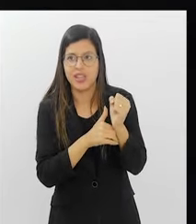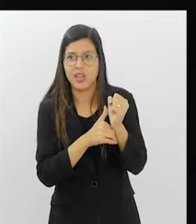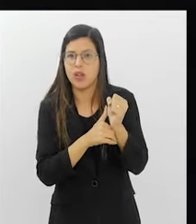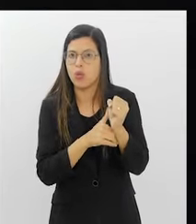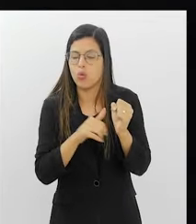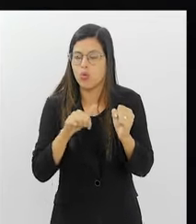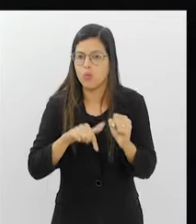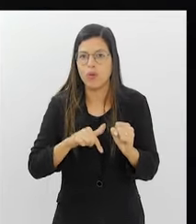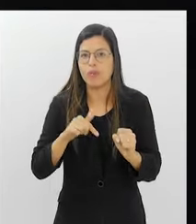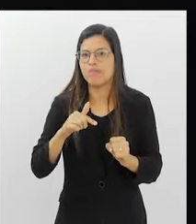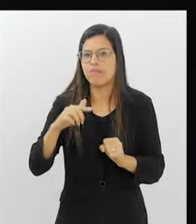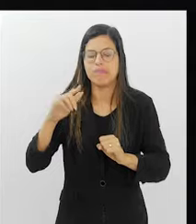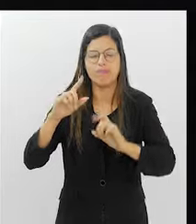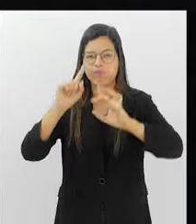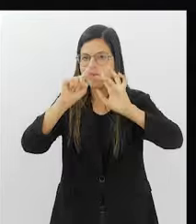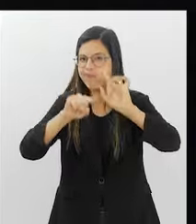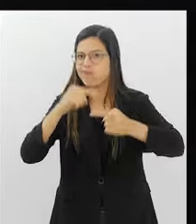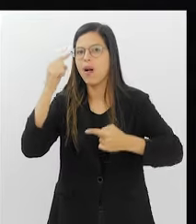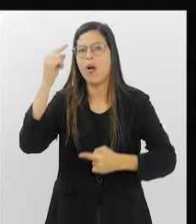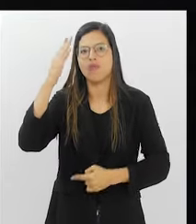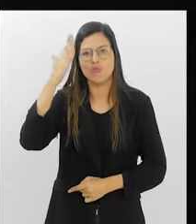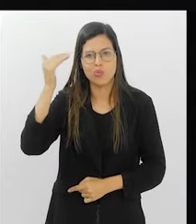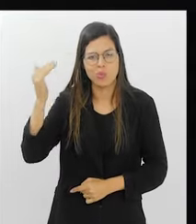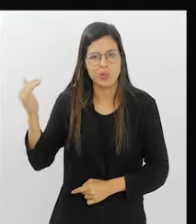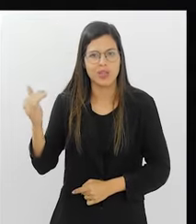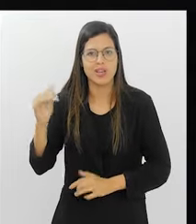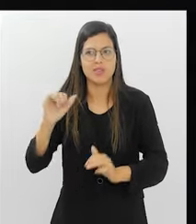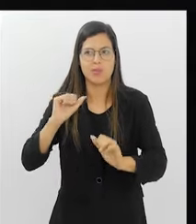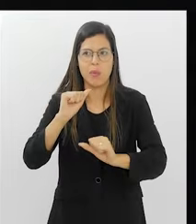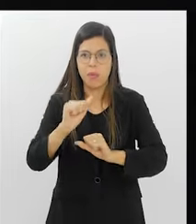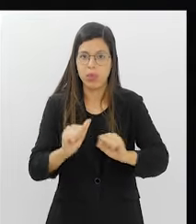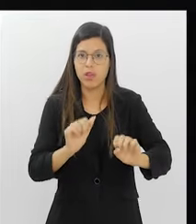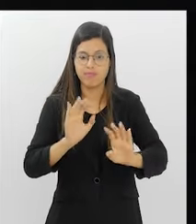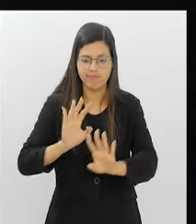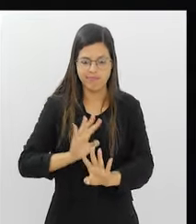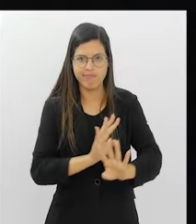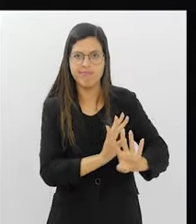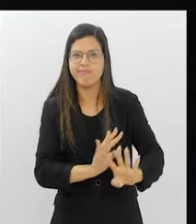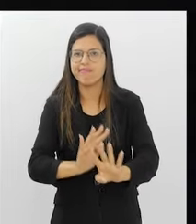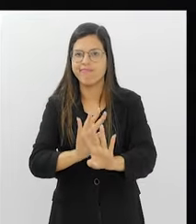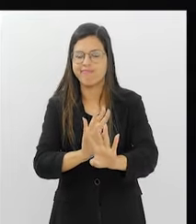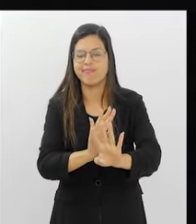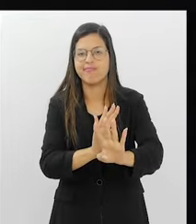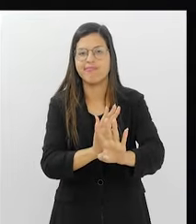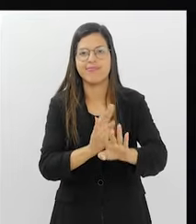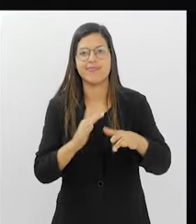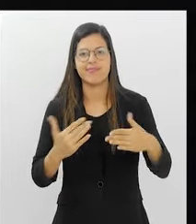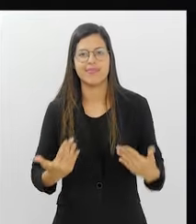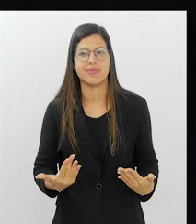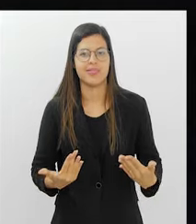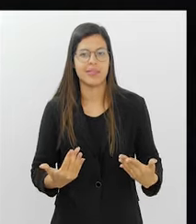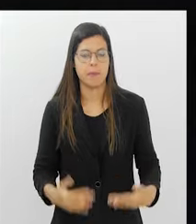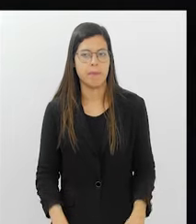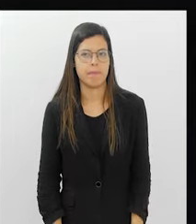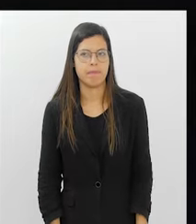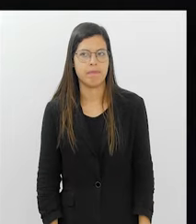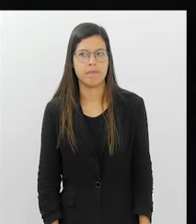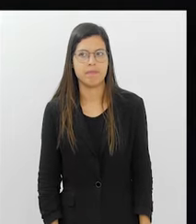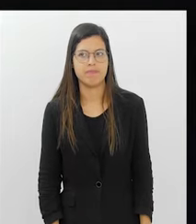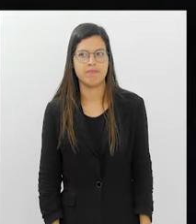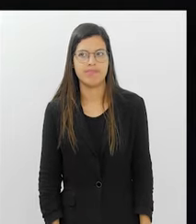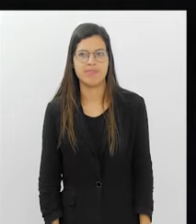Ápice aquele estouro no carnaval aquela mudança até mesmo do quesito comissão de frente né então ali